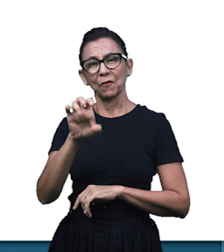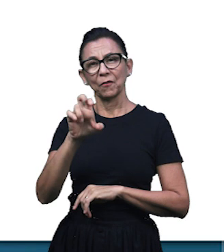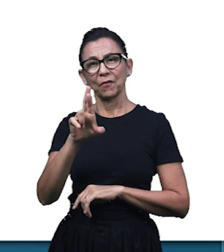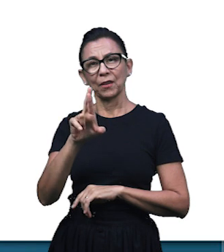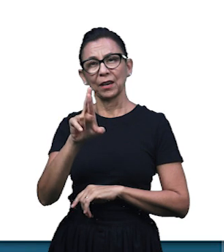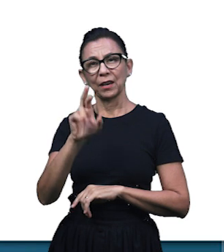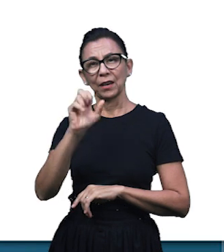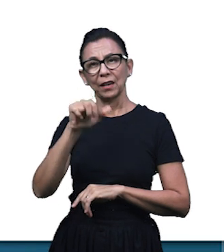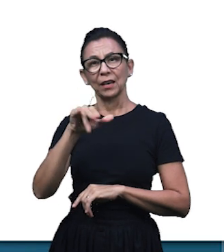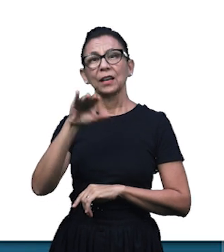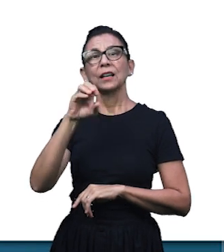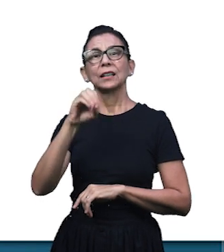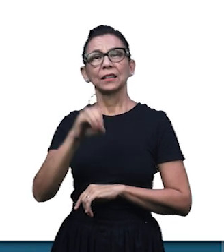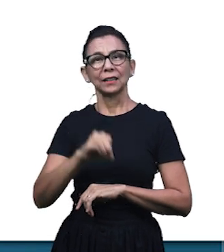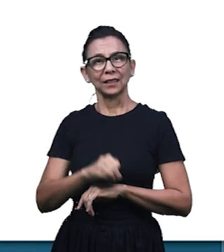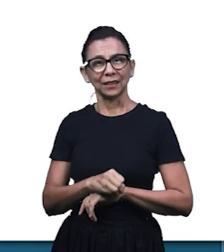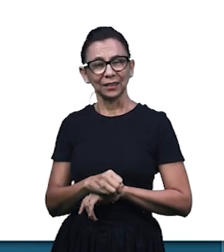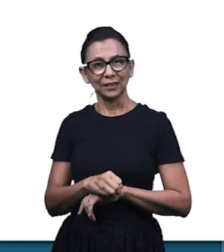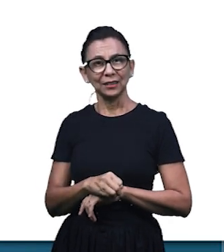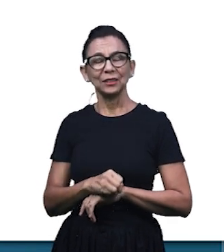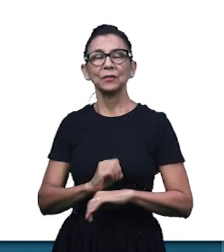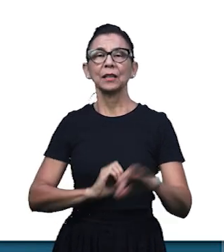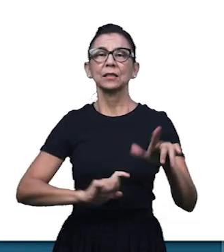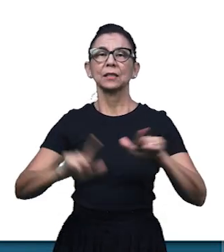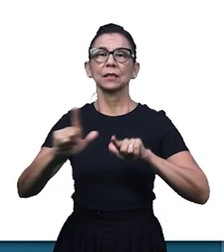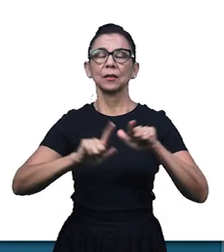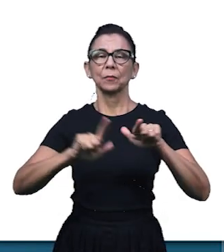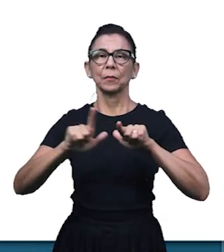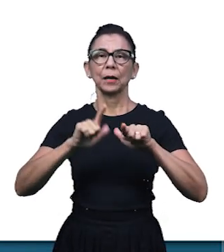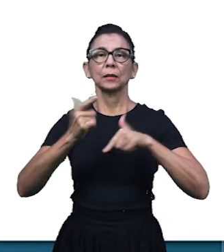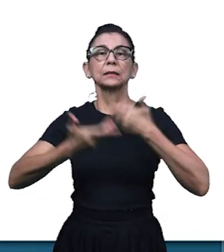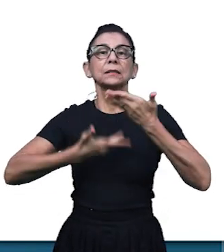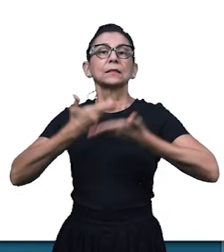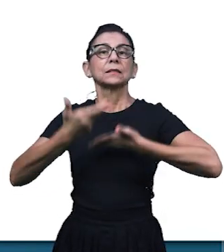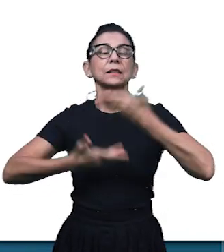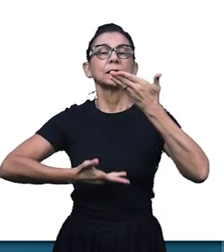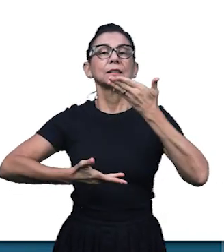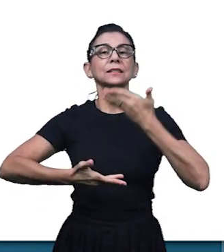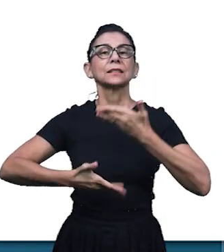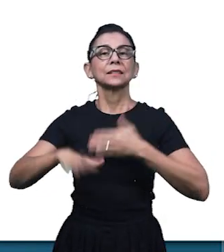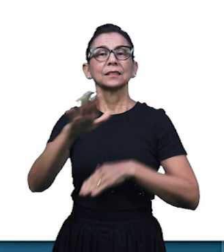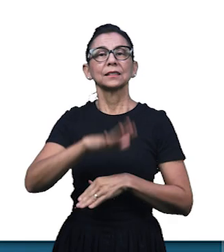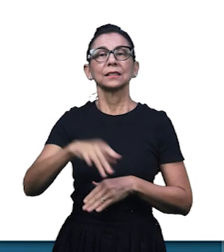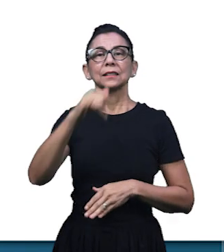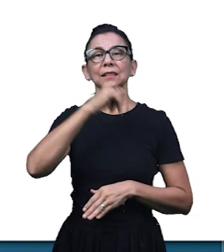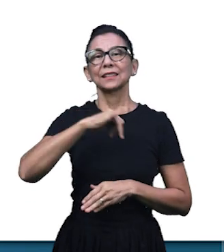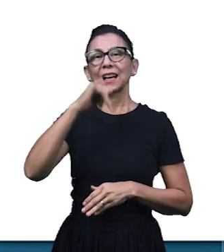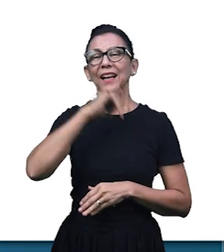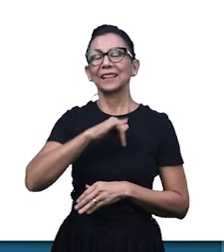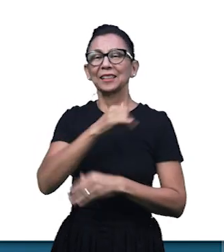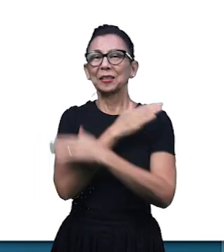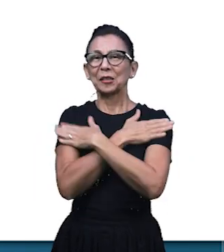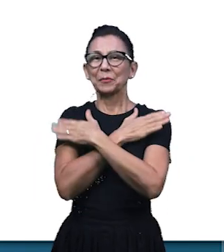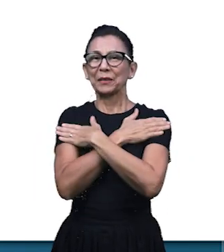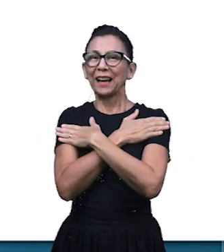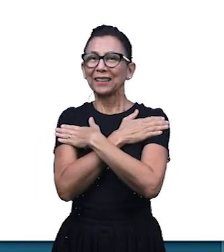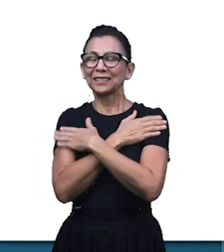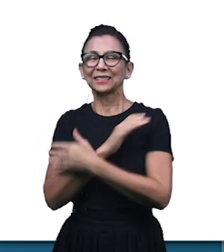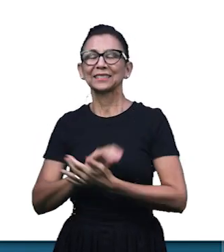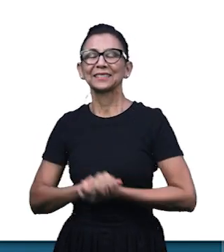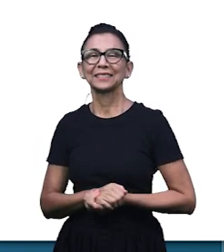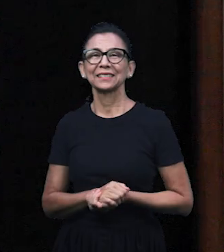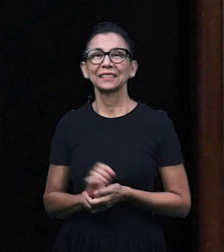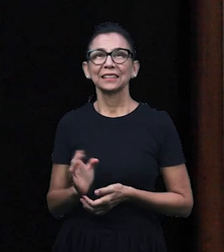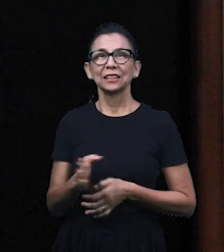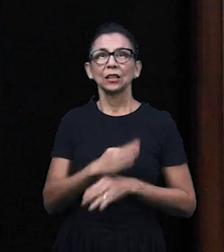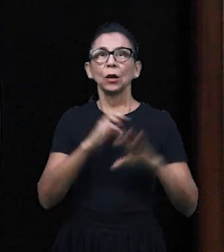Os irmãos aí que estão fazendo esse trabalho de assistência na Itália e você vê a fotografia aí. Um abraço aos irmãos da Itália. Agora você vai ver um